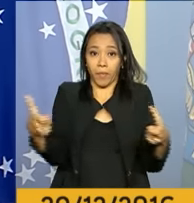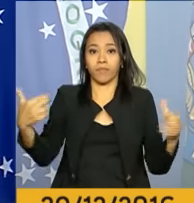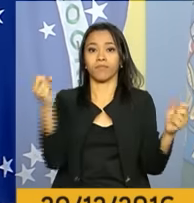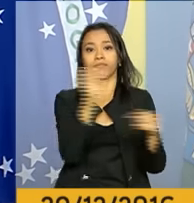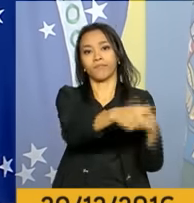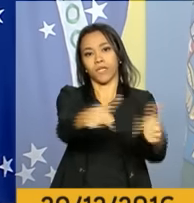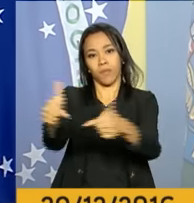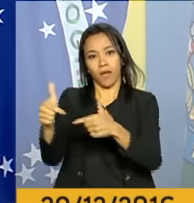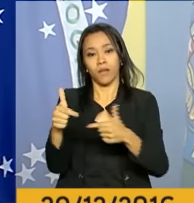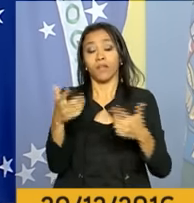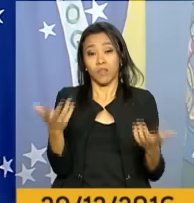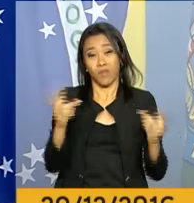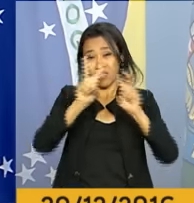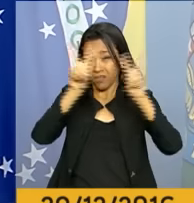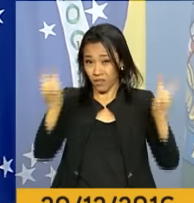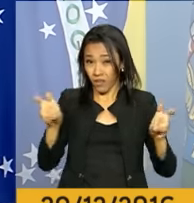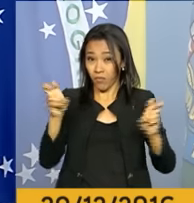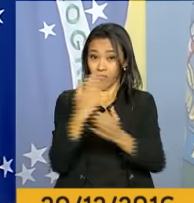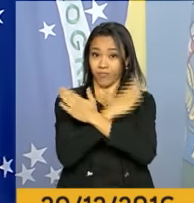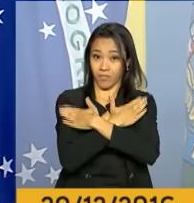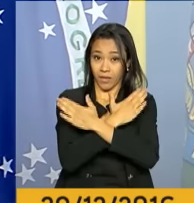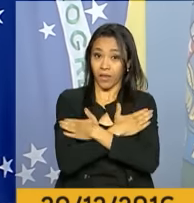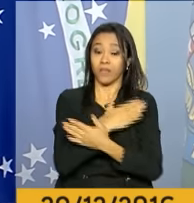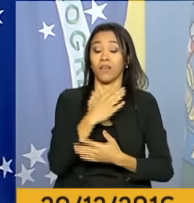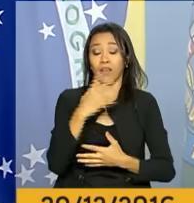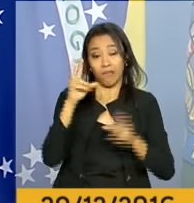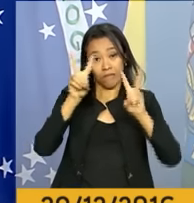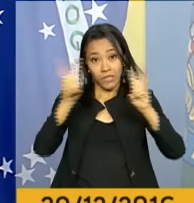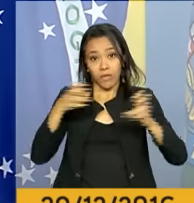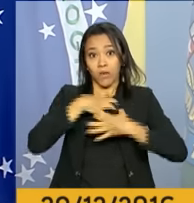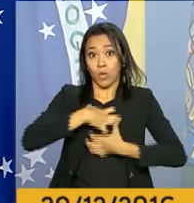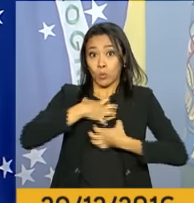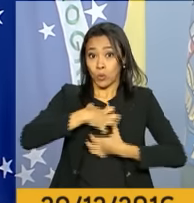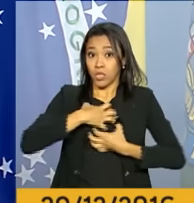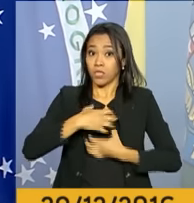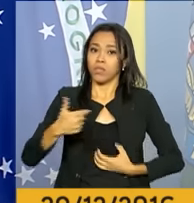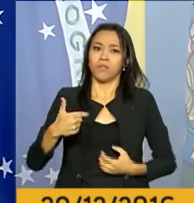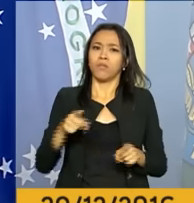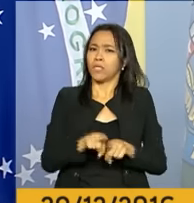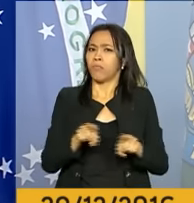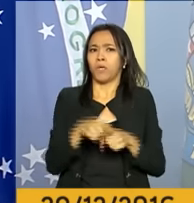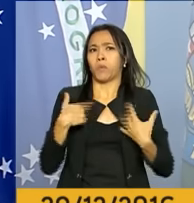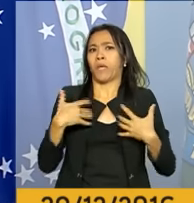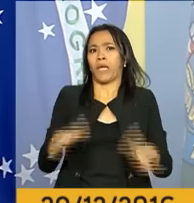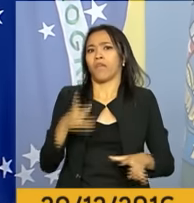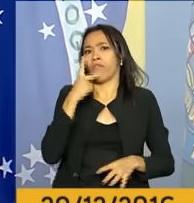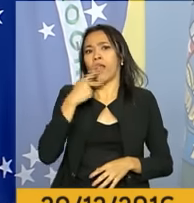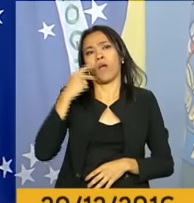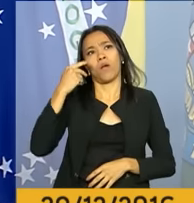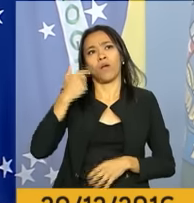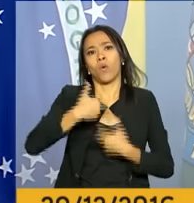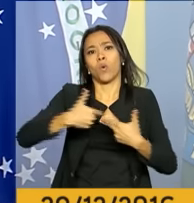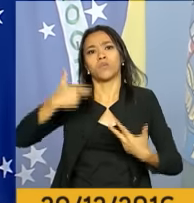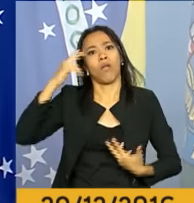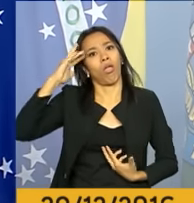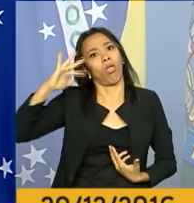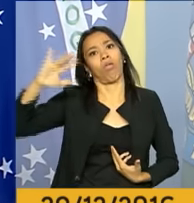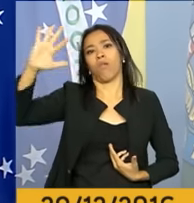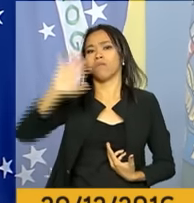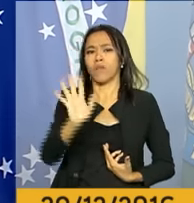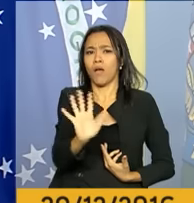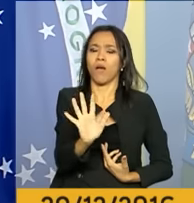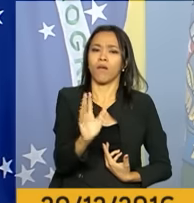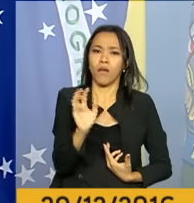angustiante penso eu e não quero também nem me iludir nem iludir ninguém será um tema que